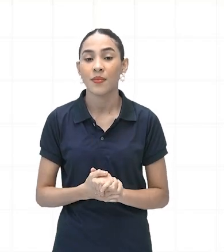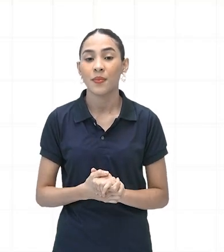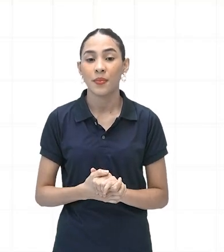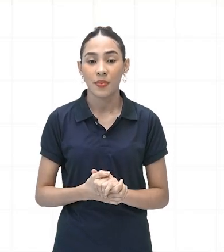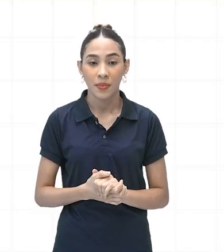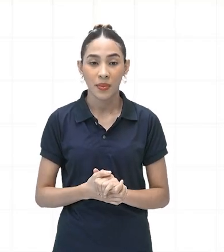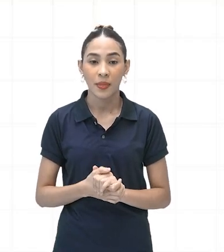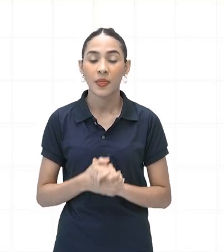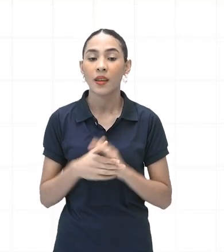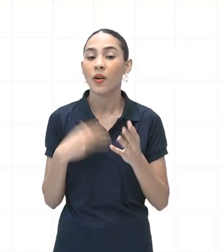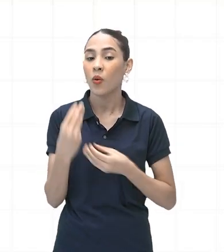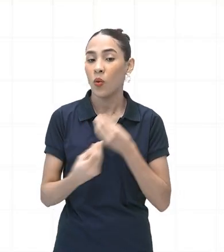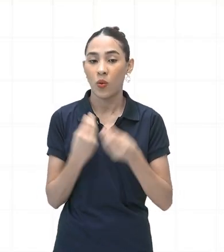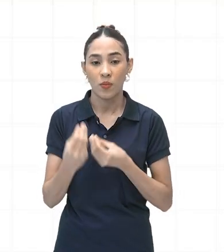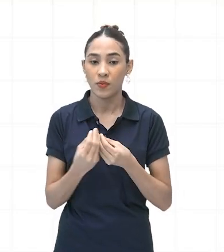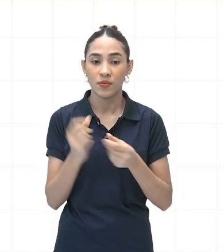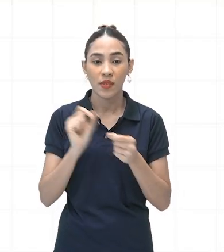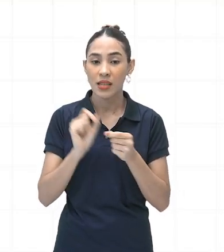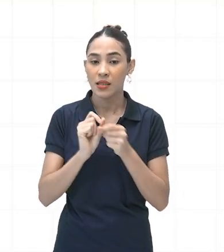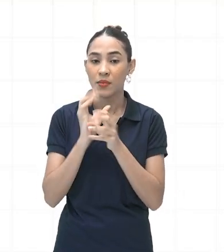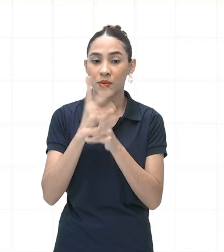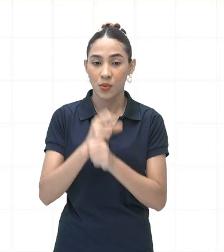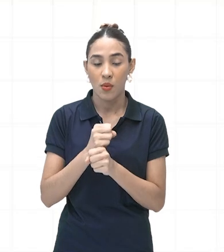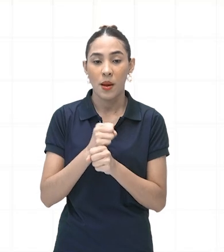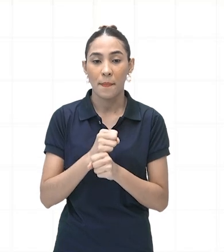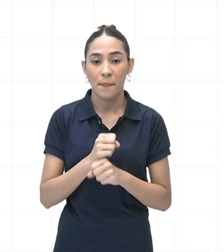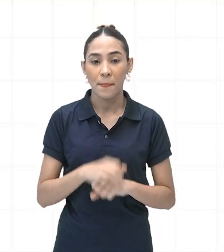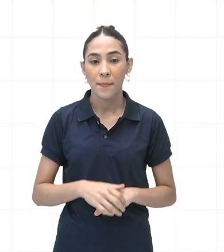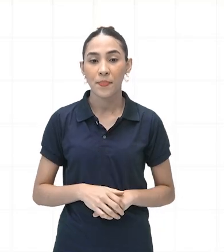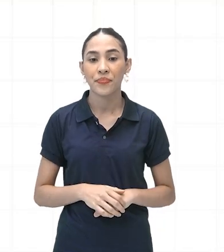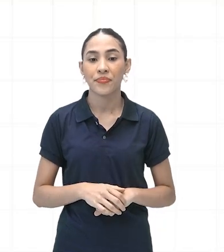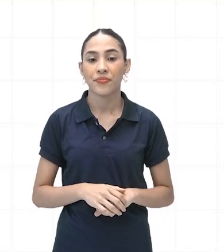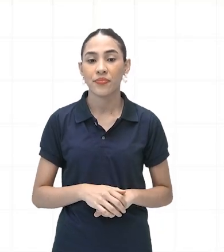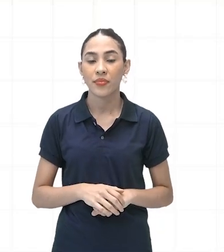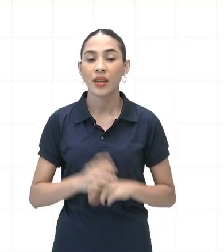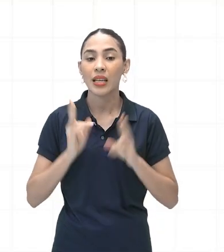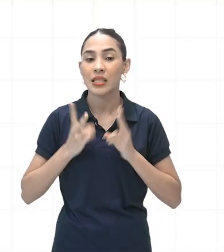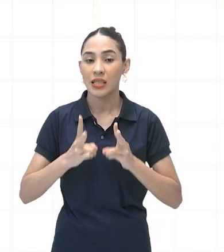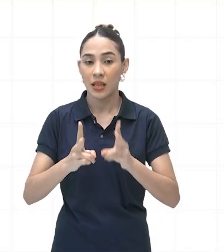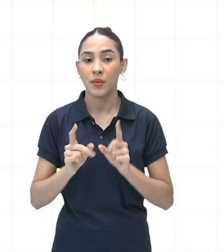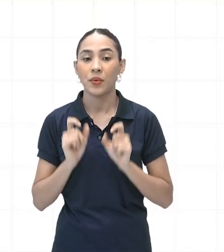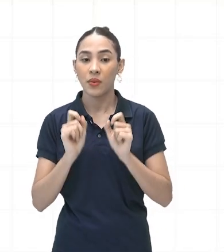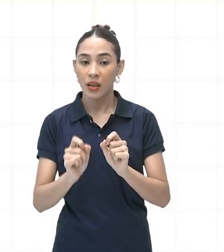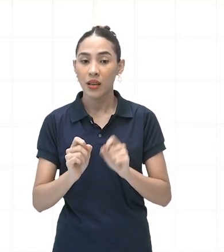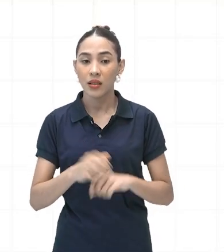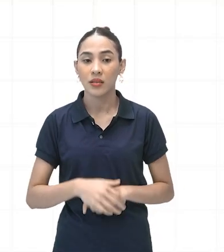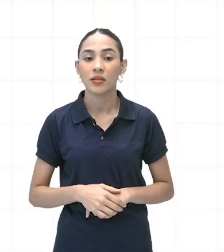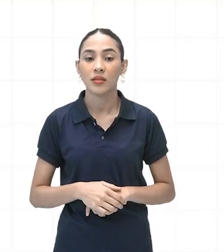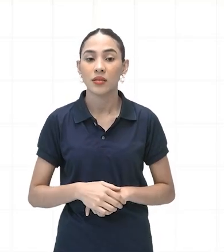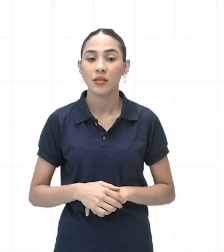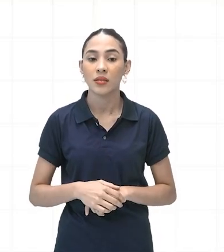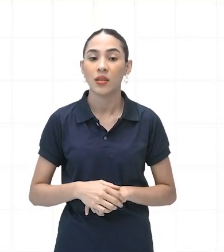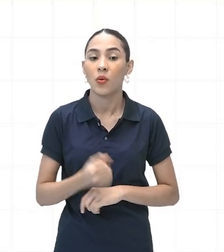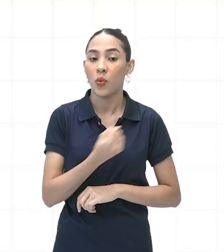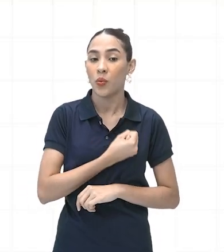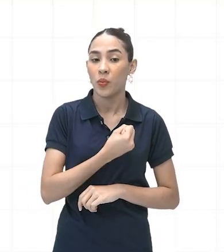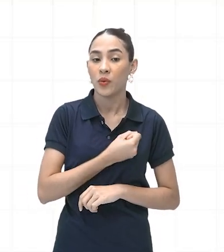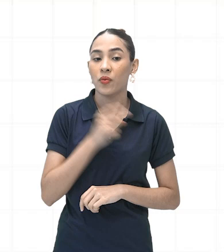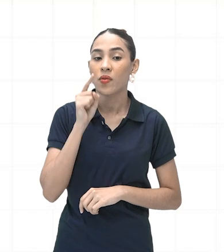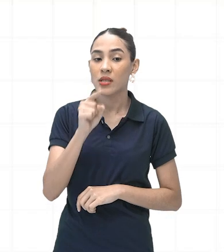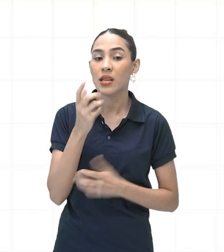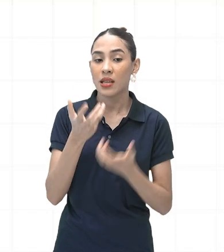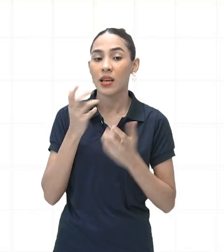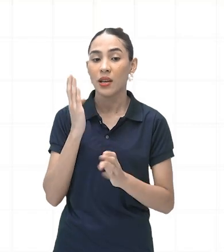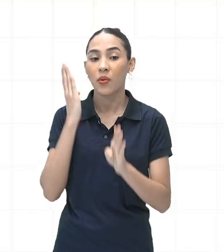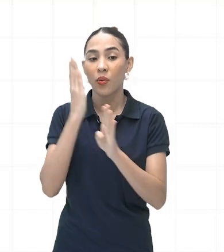bem, professor. E como que nós fazemos essa conta? Nós vamos sempre deixar o valor que eu quero